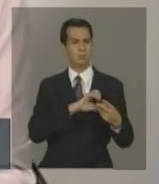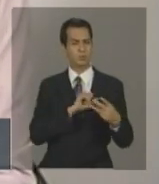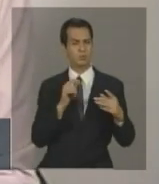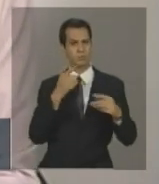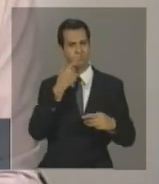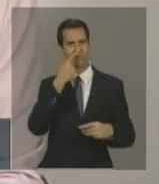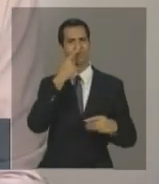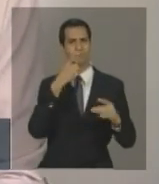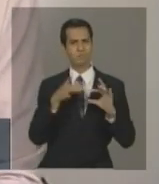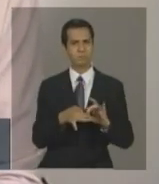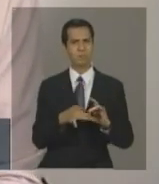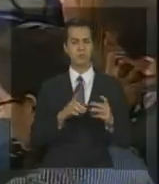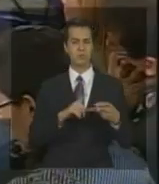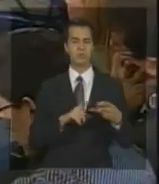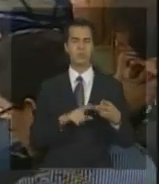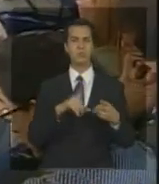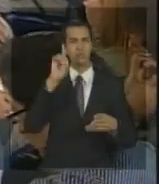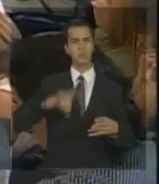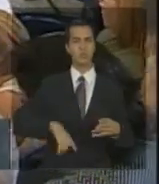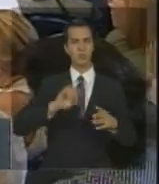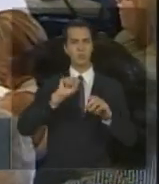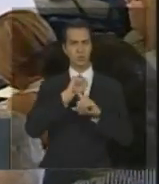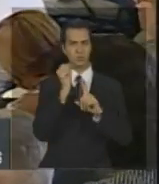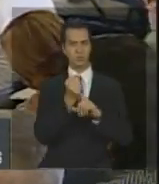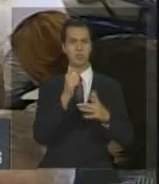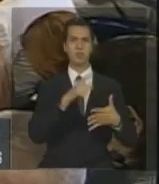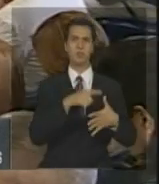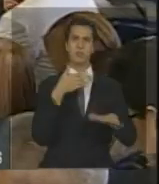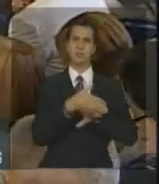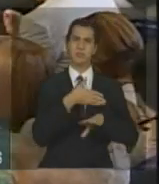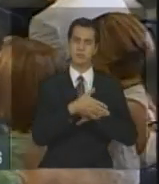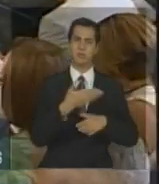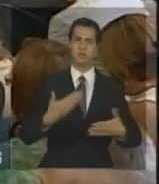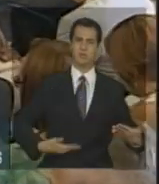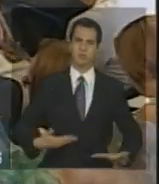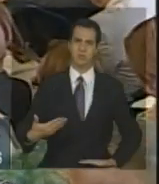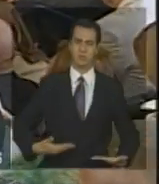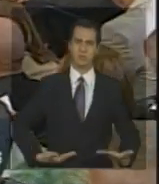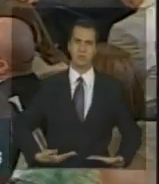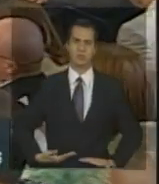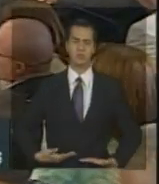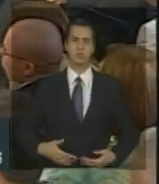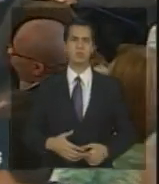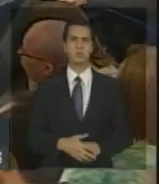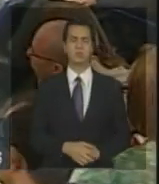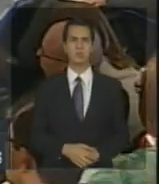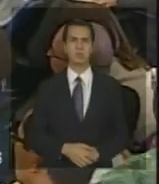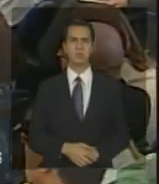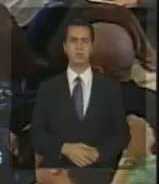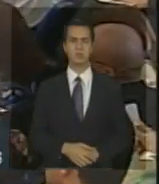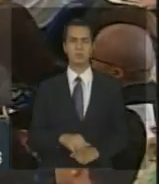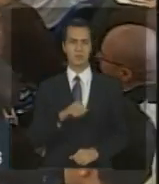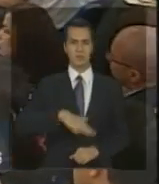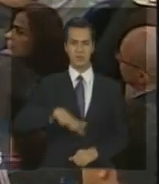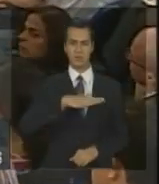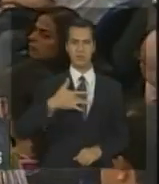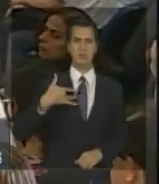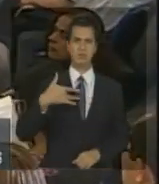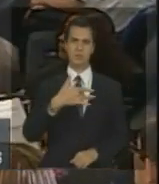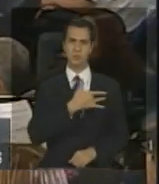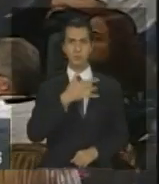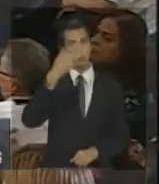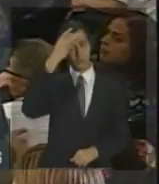os direitos sociais, o acesso a serviços de referência no âmbito da saúde